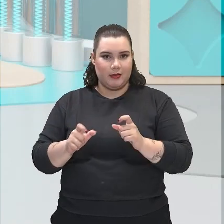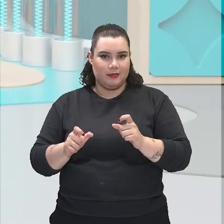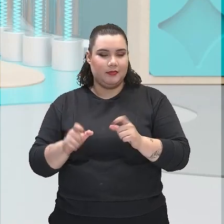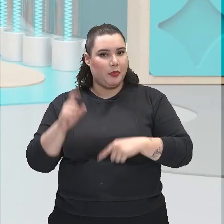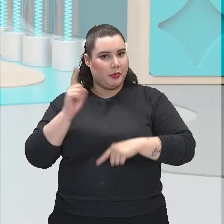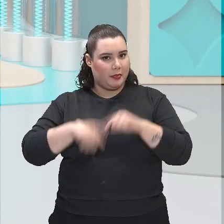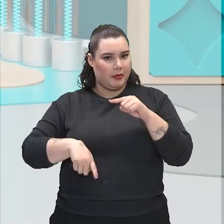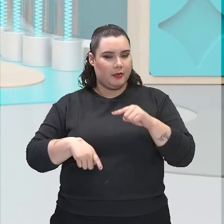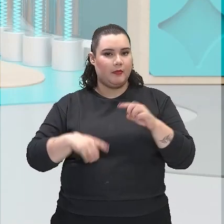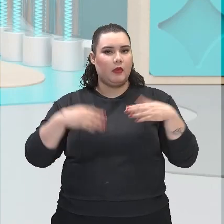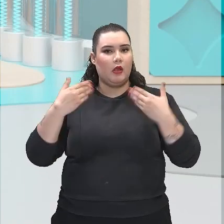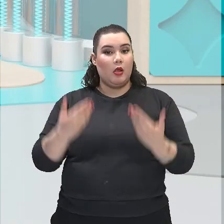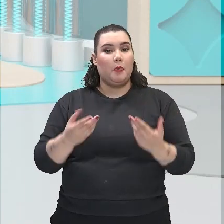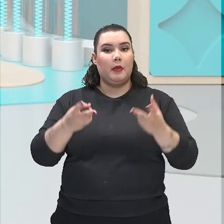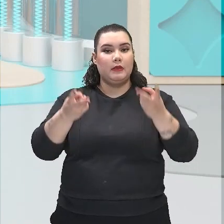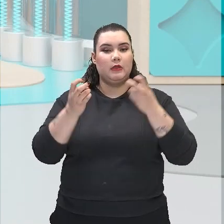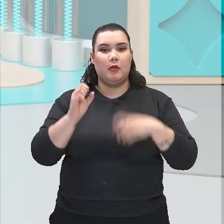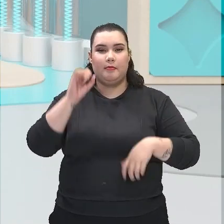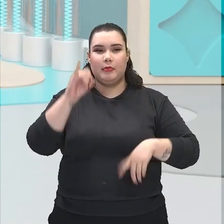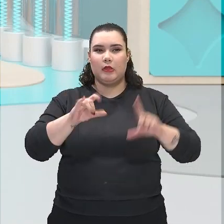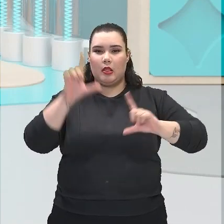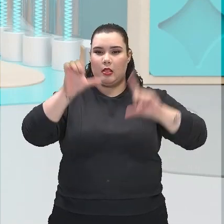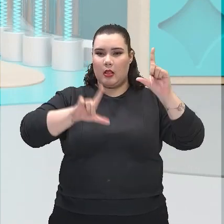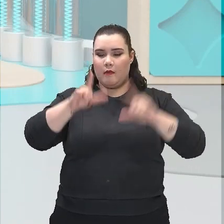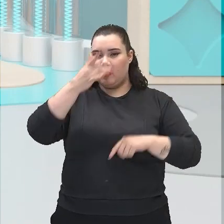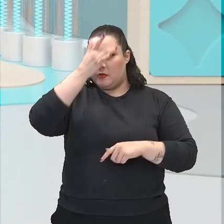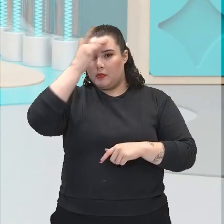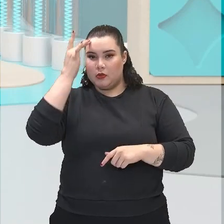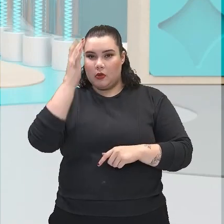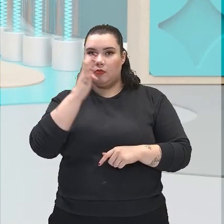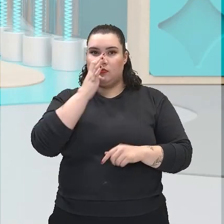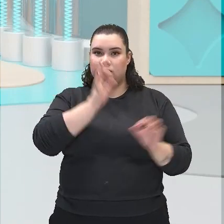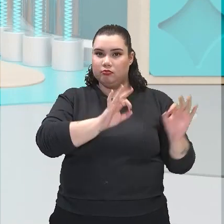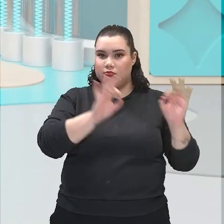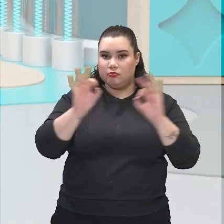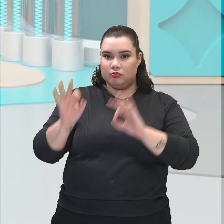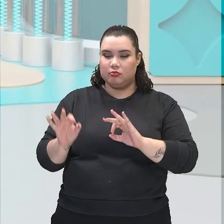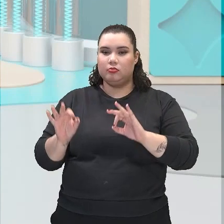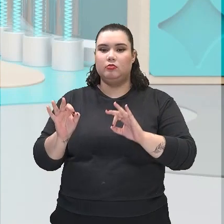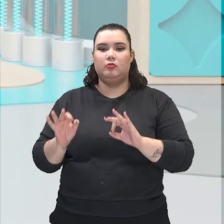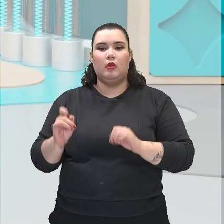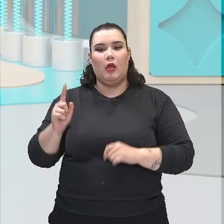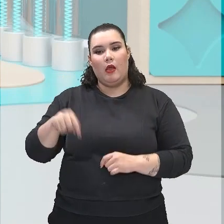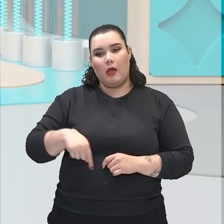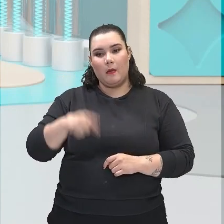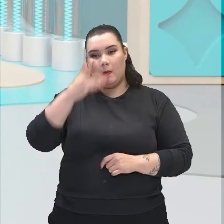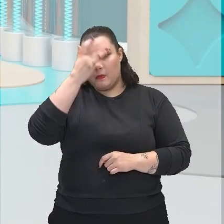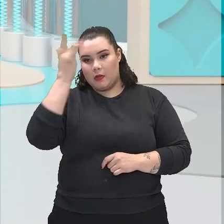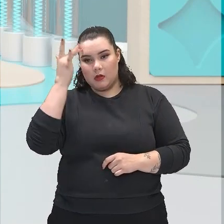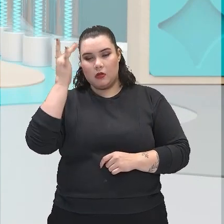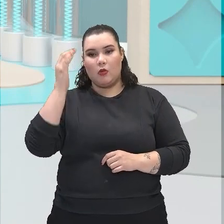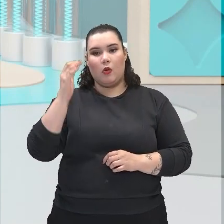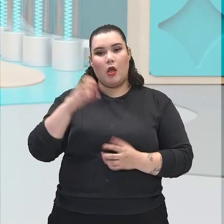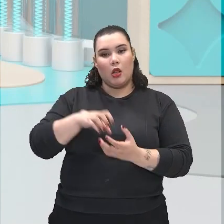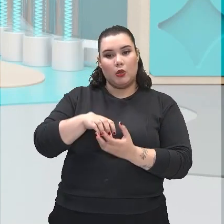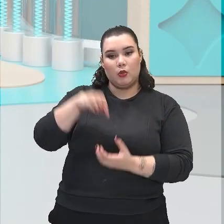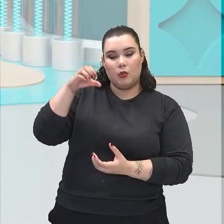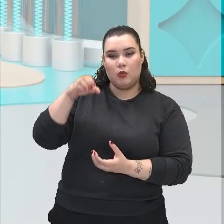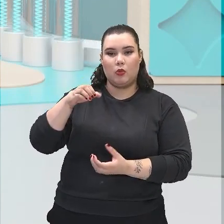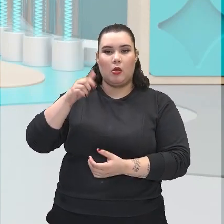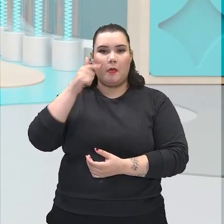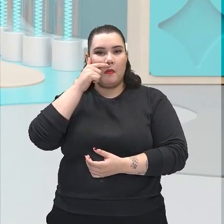televisionado, o público-alvo, ou seja, as pessoas que iriam assistir esse debate, provavelmente são pessoas adultos,